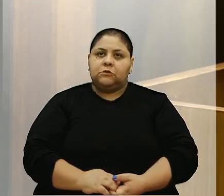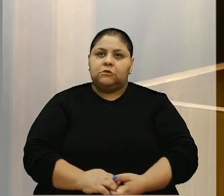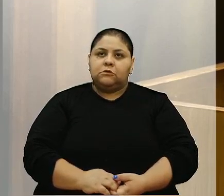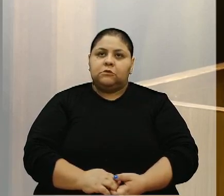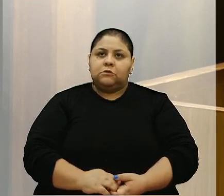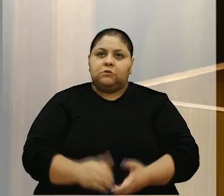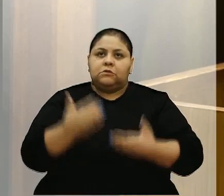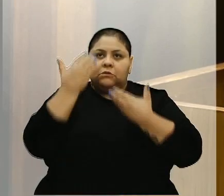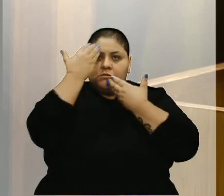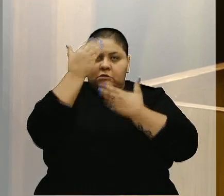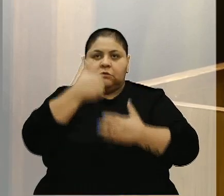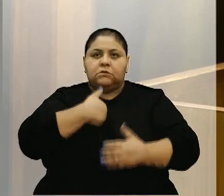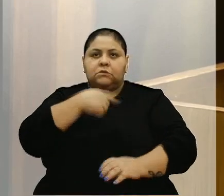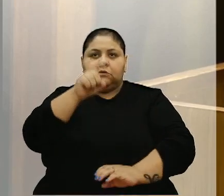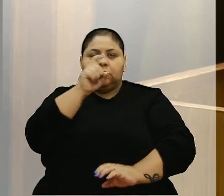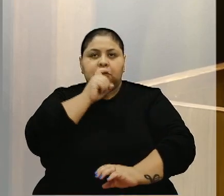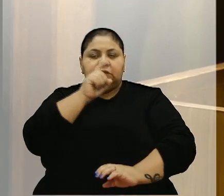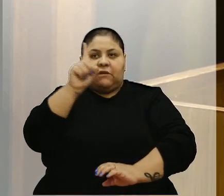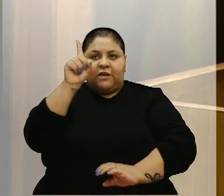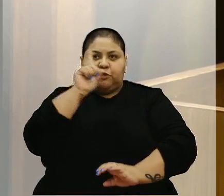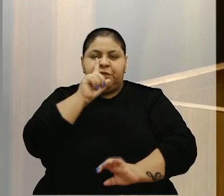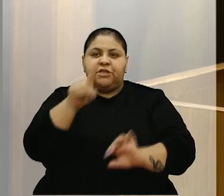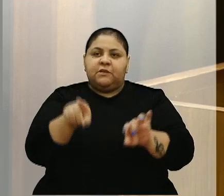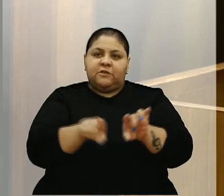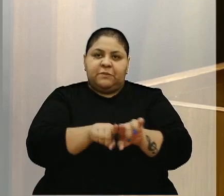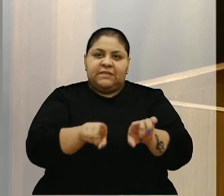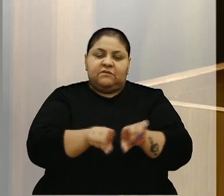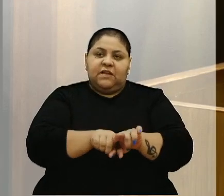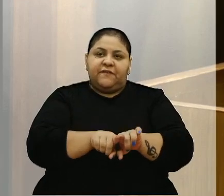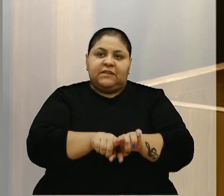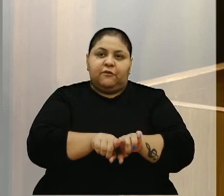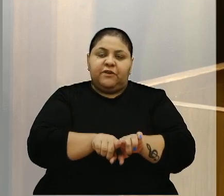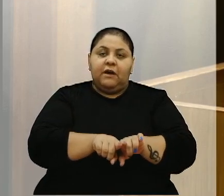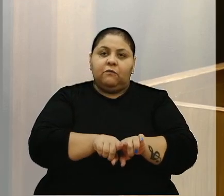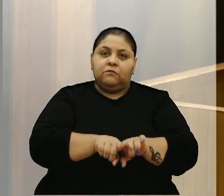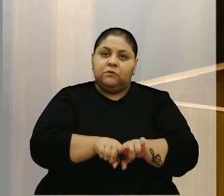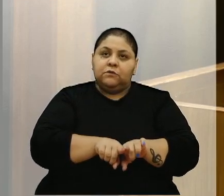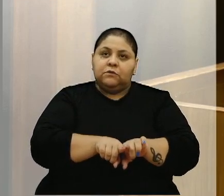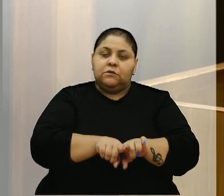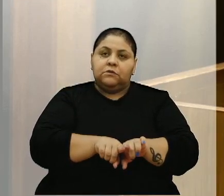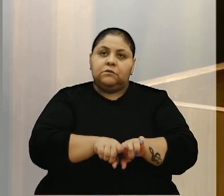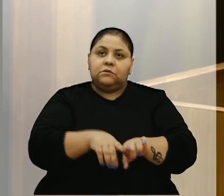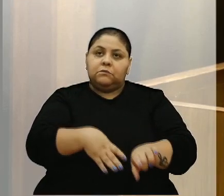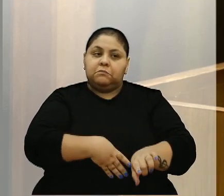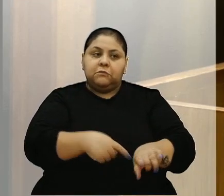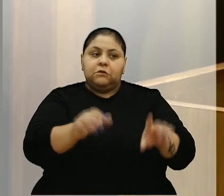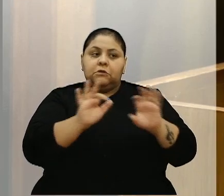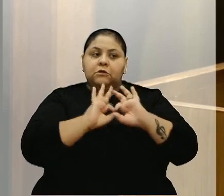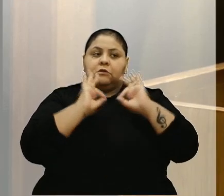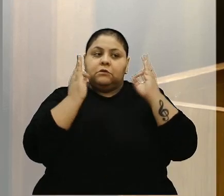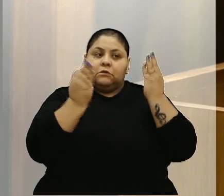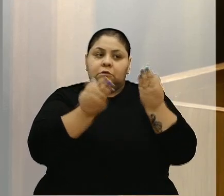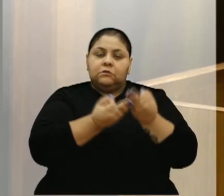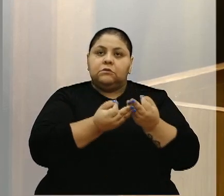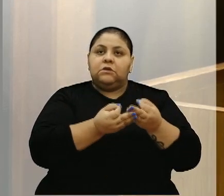Agradeço ao meu pai, a minha mãe, minha irmã, meu cunhado, minha sobrinha, meus filhos, minha